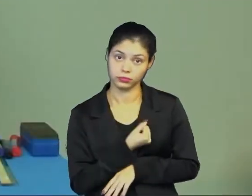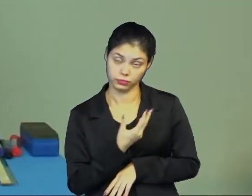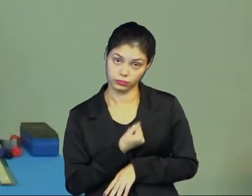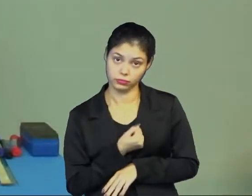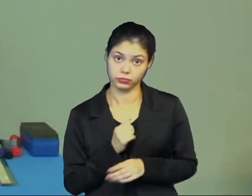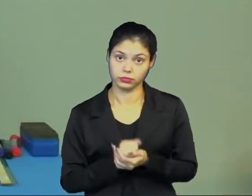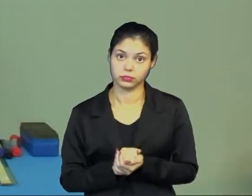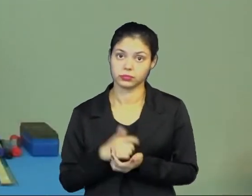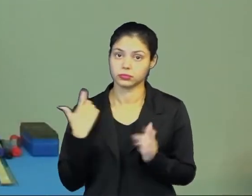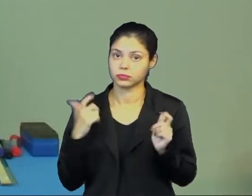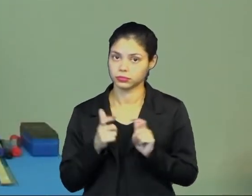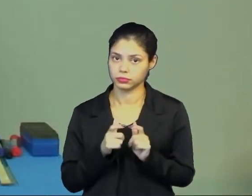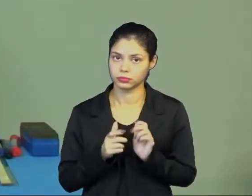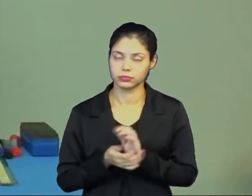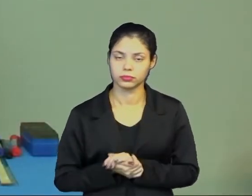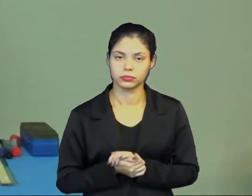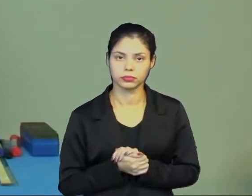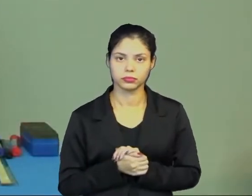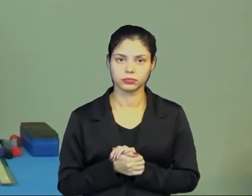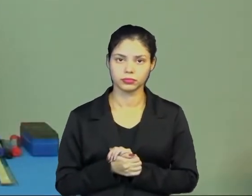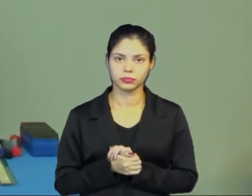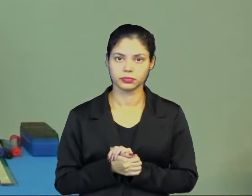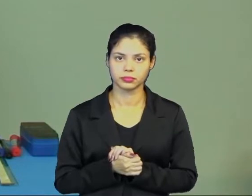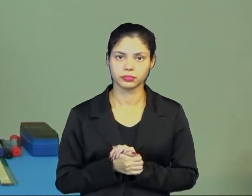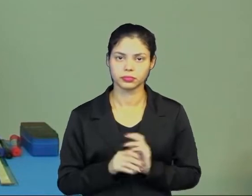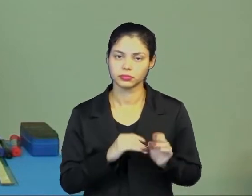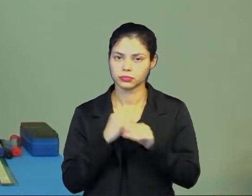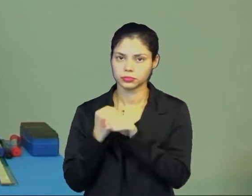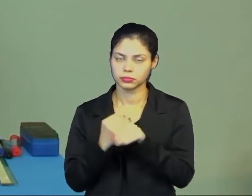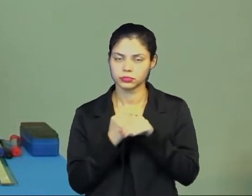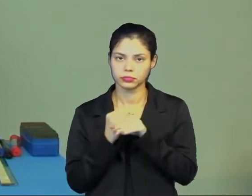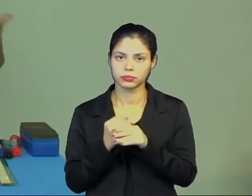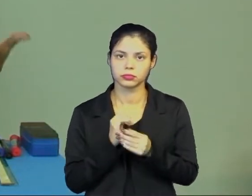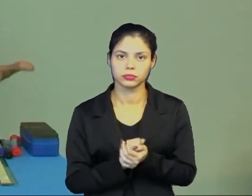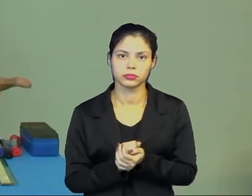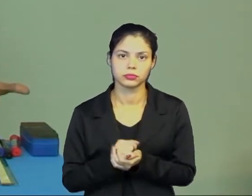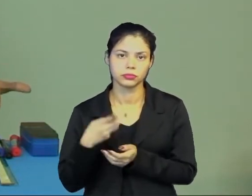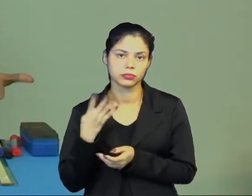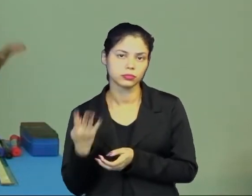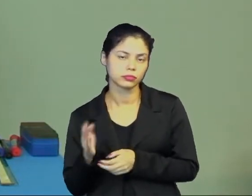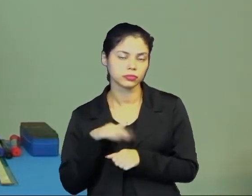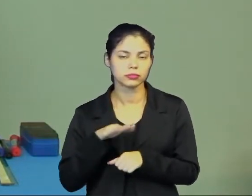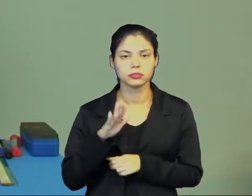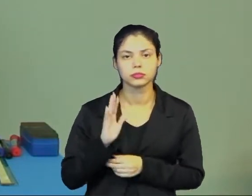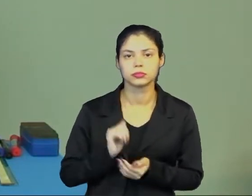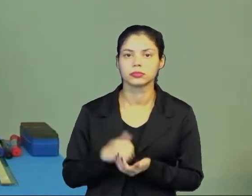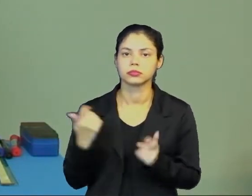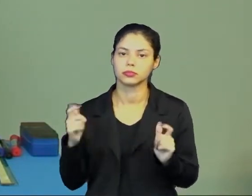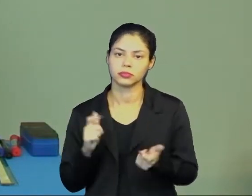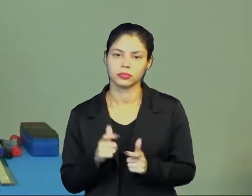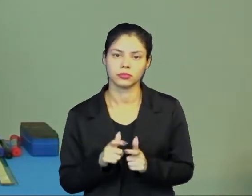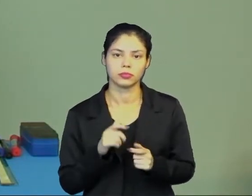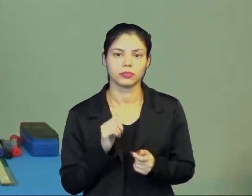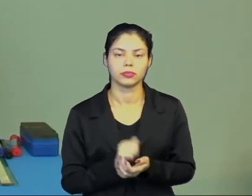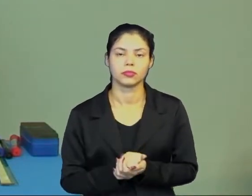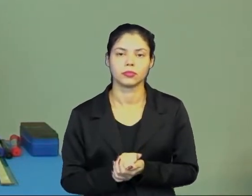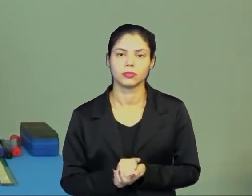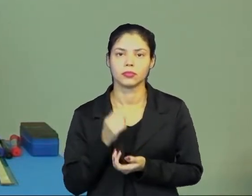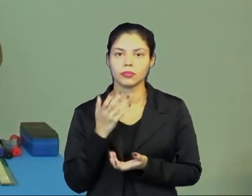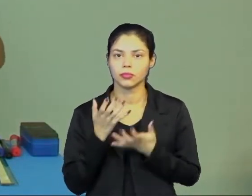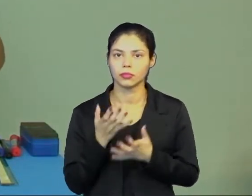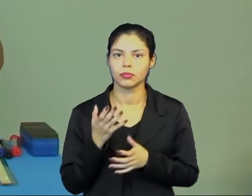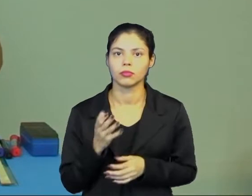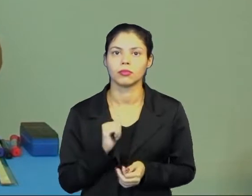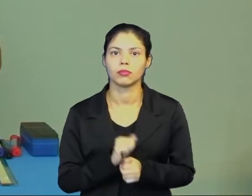mais e qual coleção tem menos, se são iguais, quantos a mais, quantos a menos, e eu